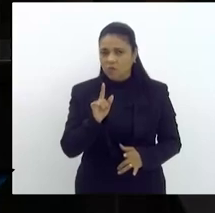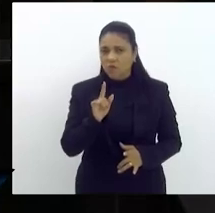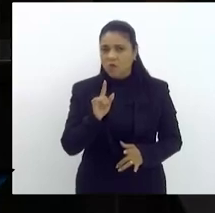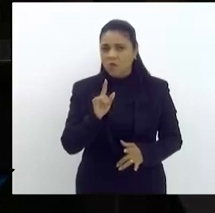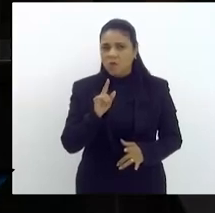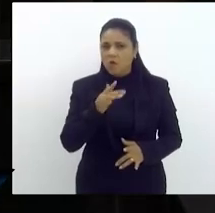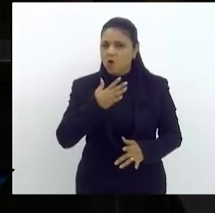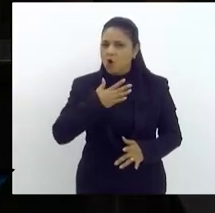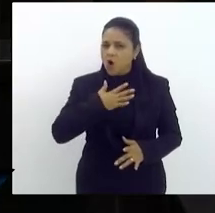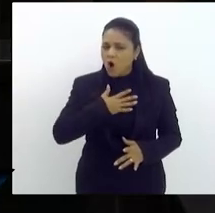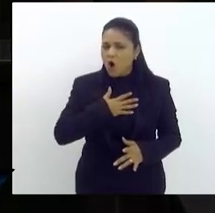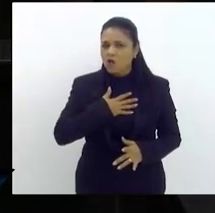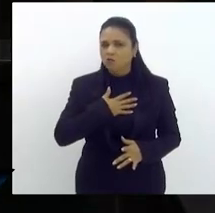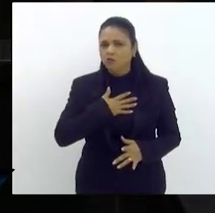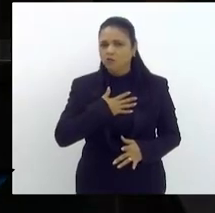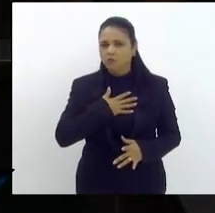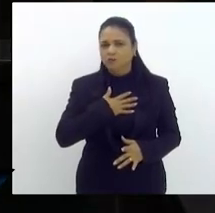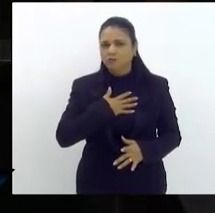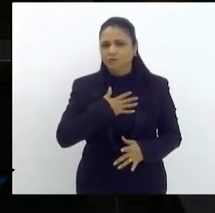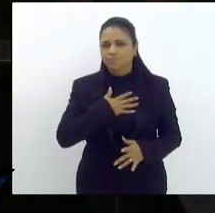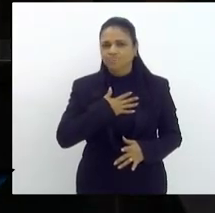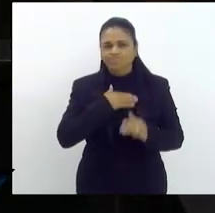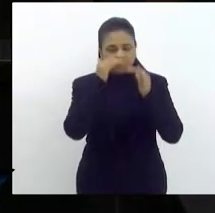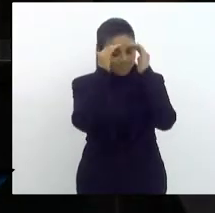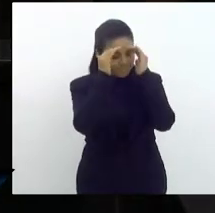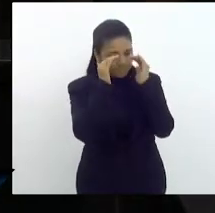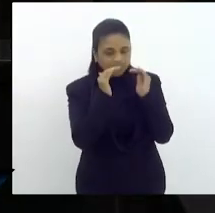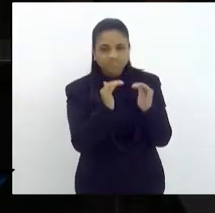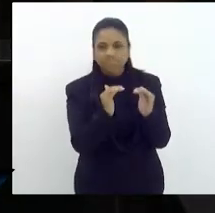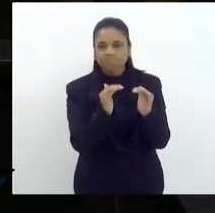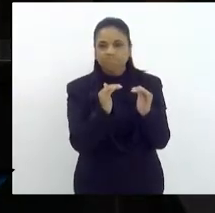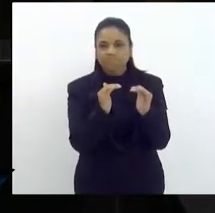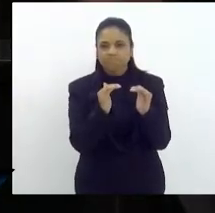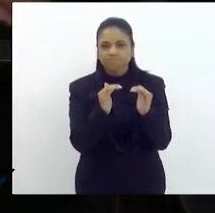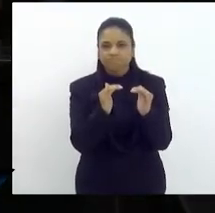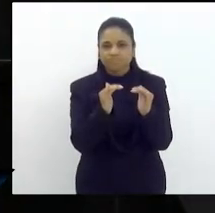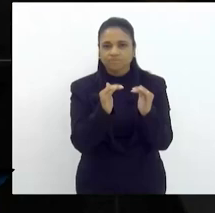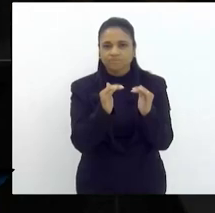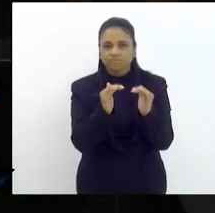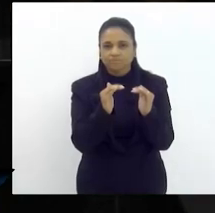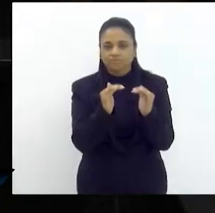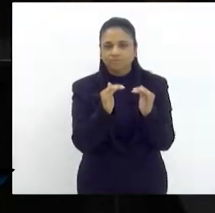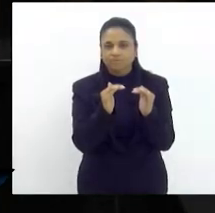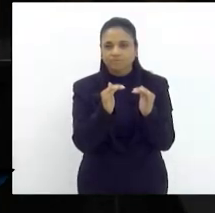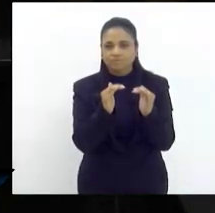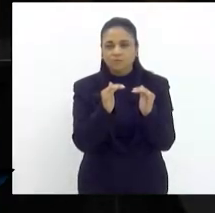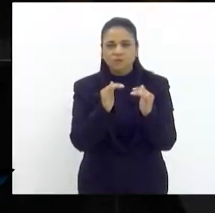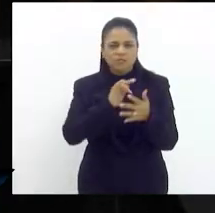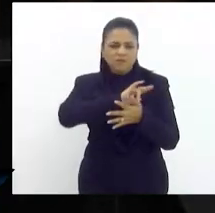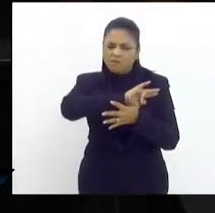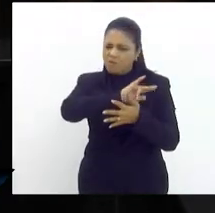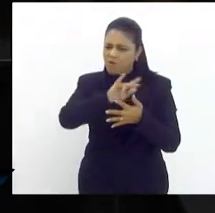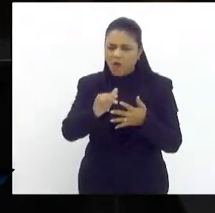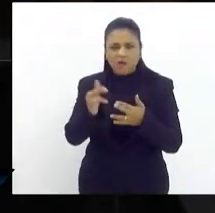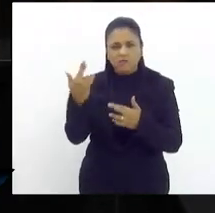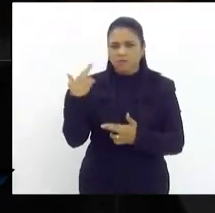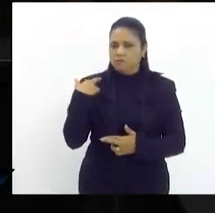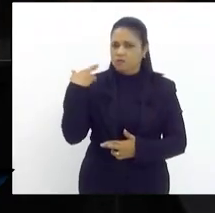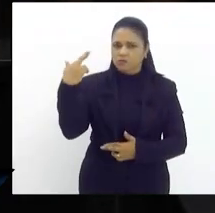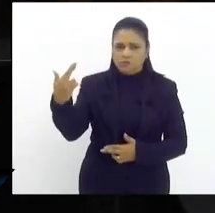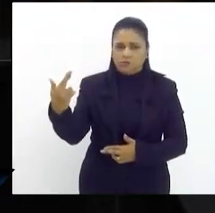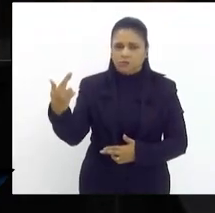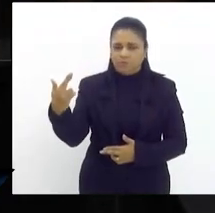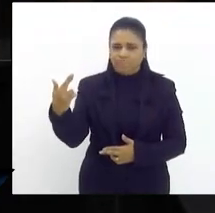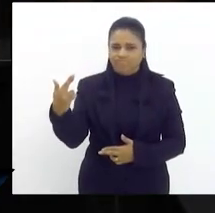gosto de respeitar todas as religiões sem